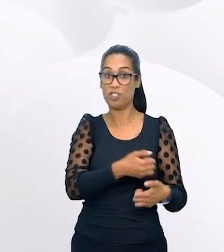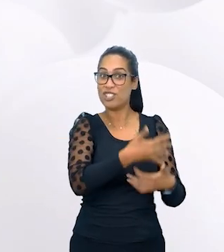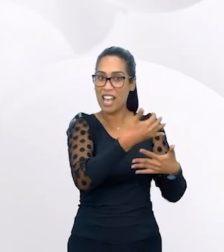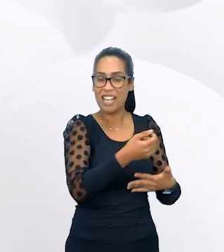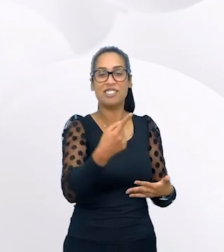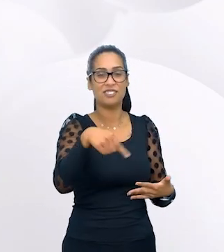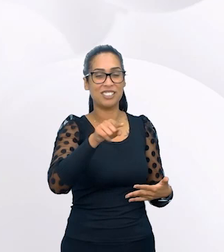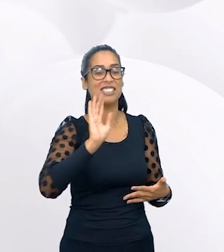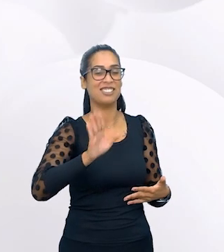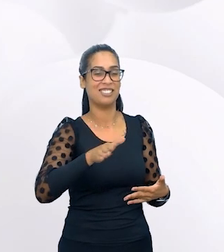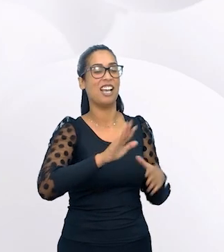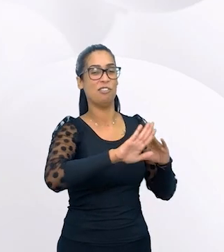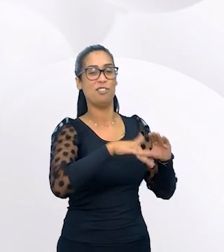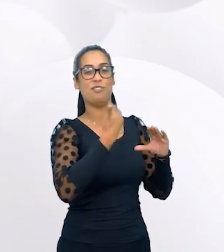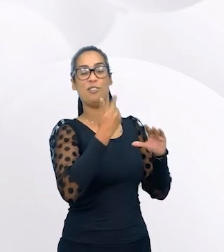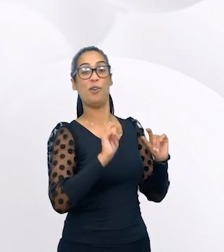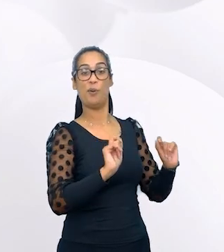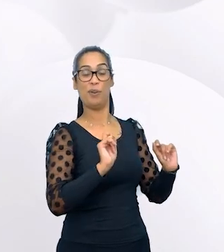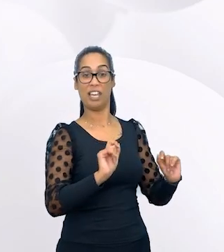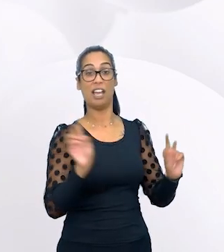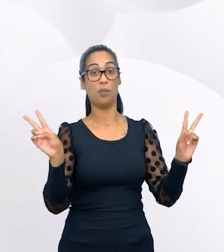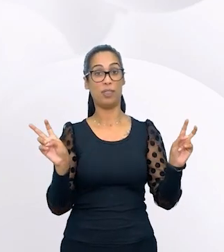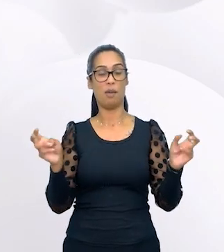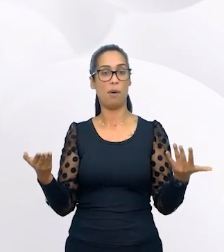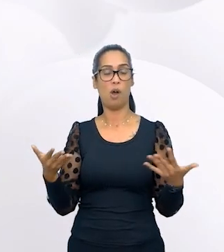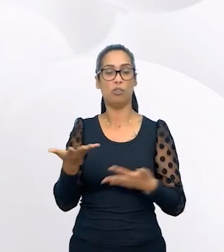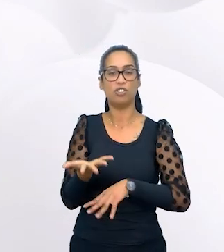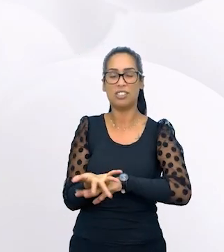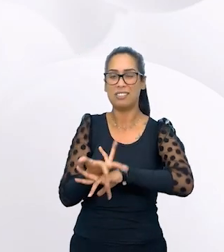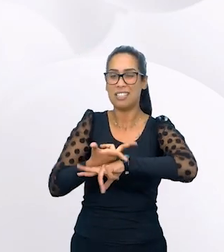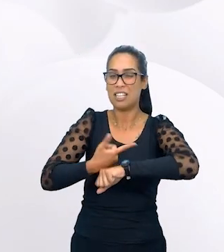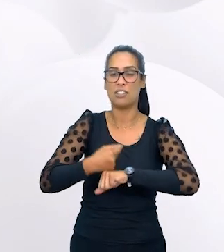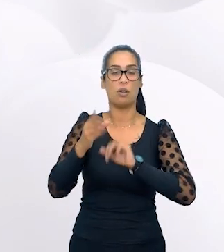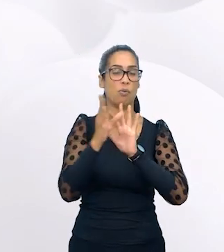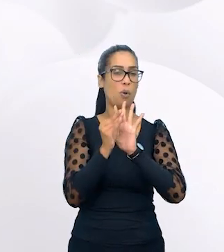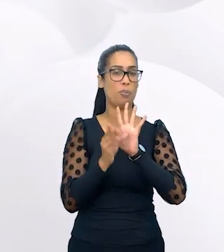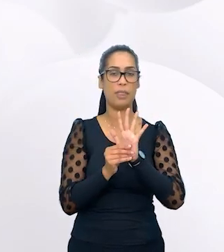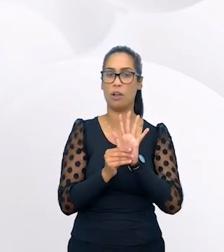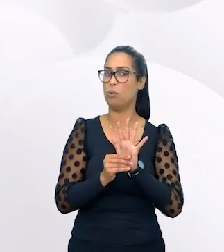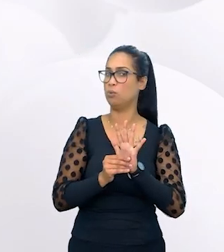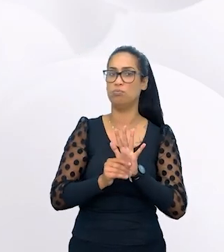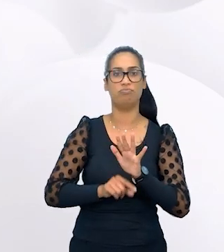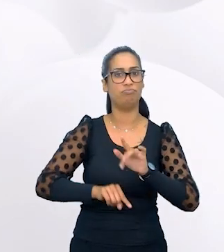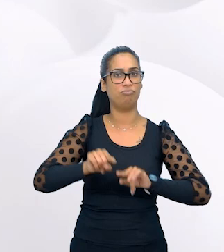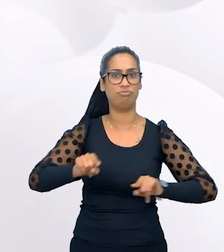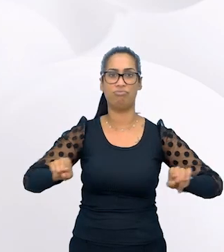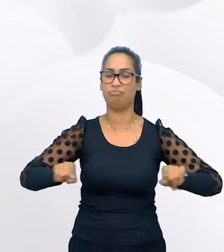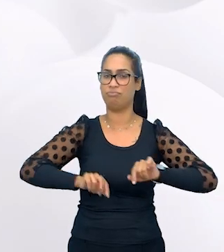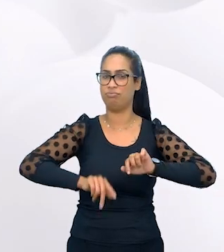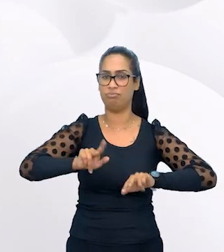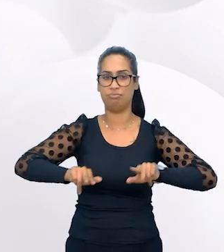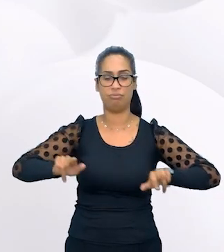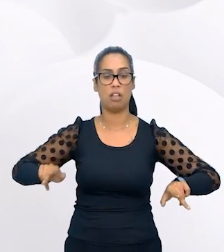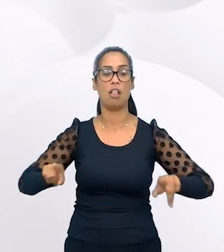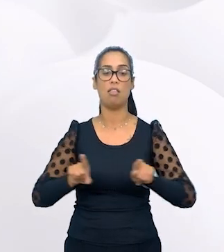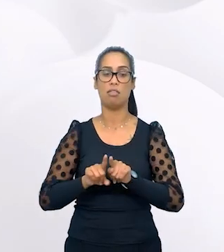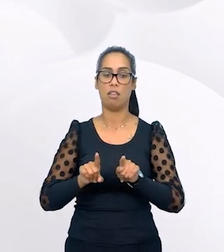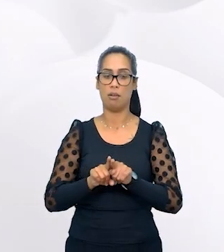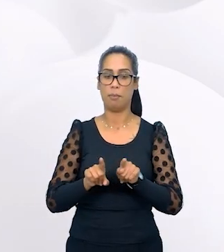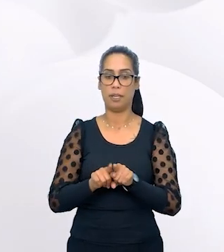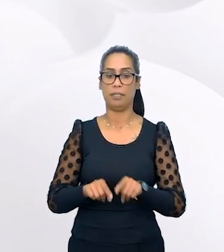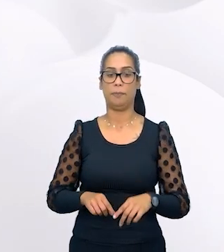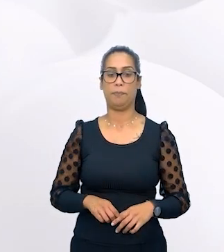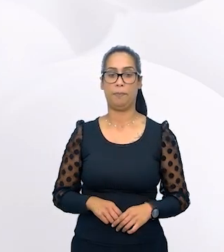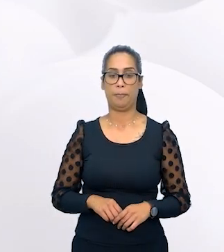os sentidos, né, em todos os nossos conteúdos aí. Todos os componentes curriculares, vamos dizer assim.